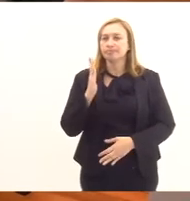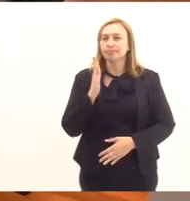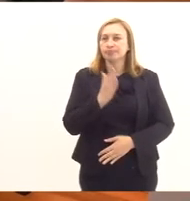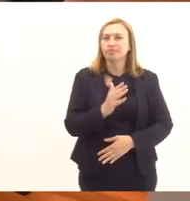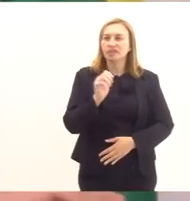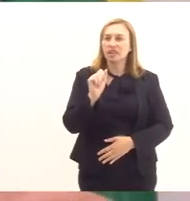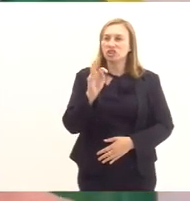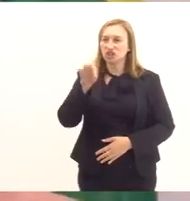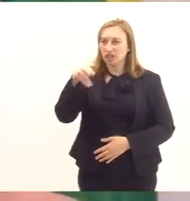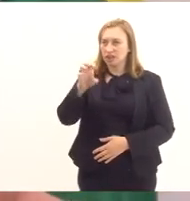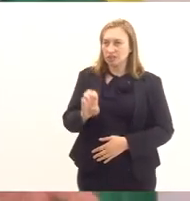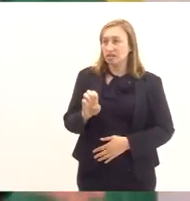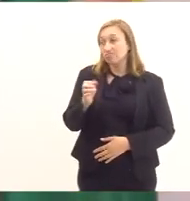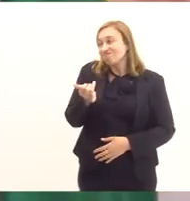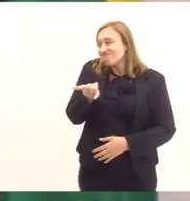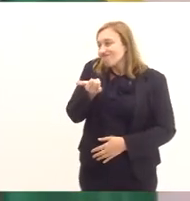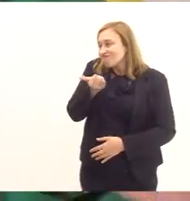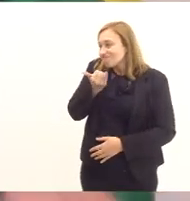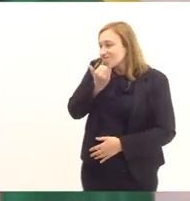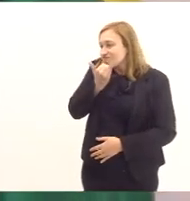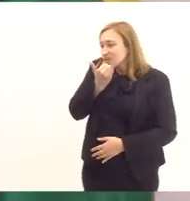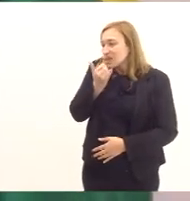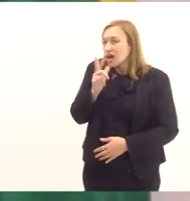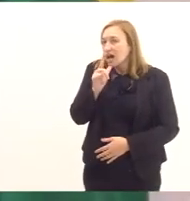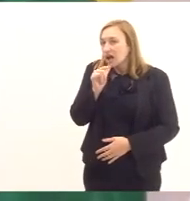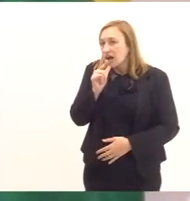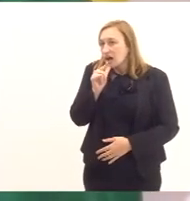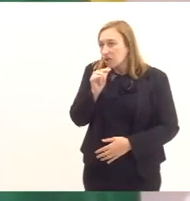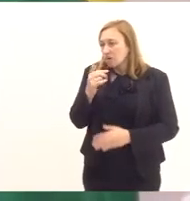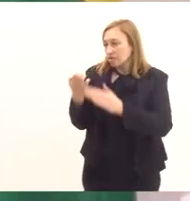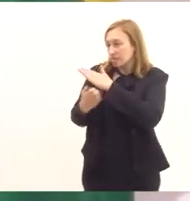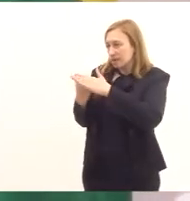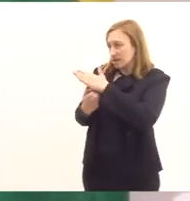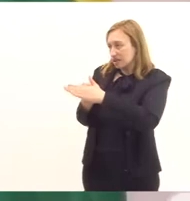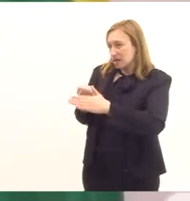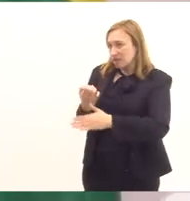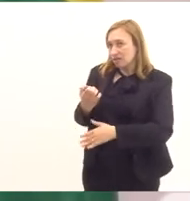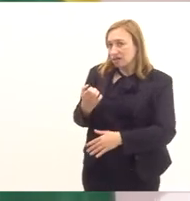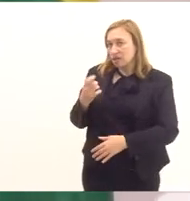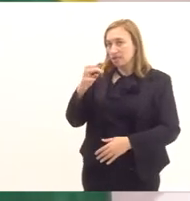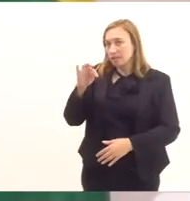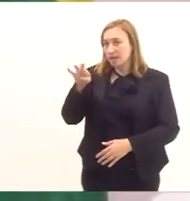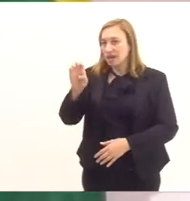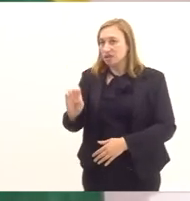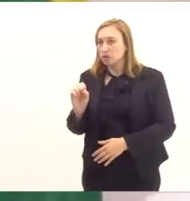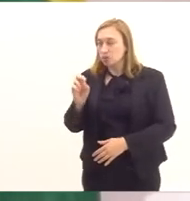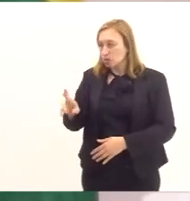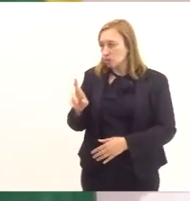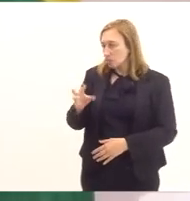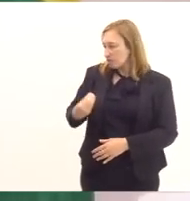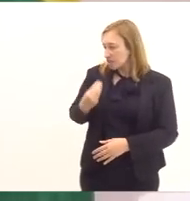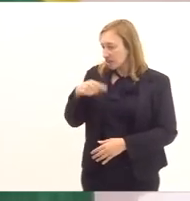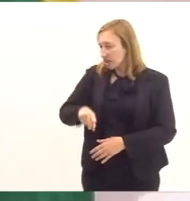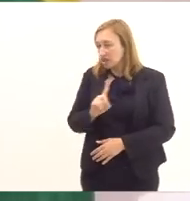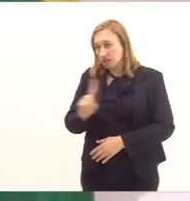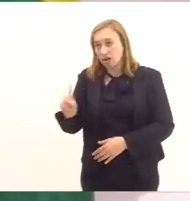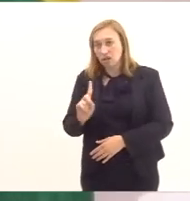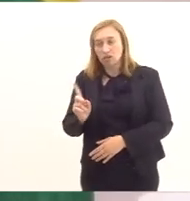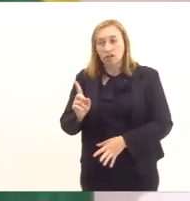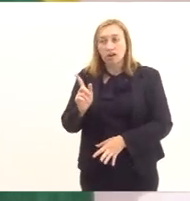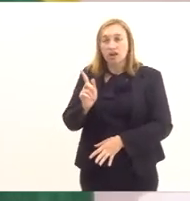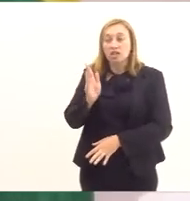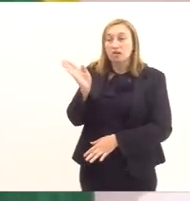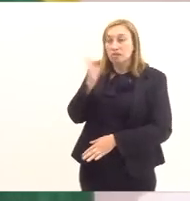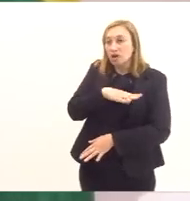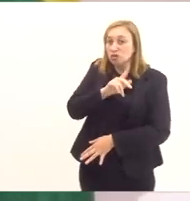direta com a Gênese lamento que águas do Imperador não esteja aqui que isso não seja mal dos gestores e